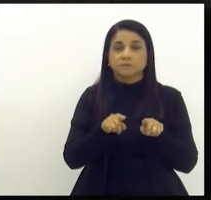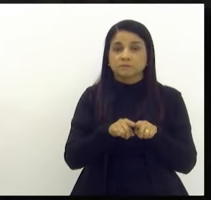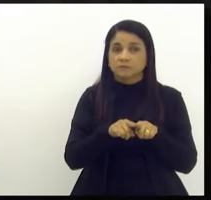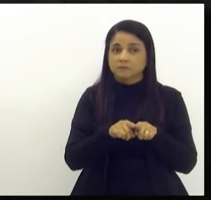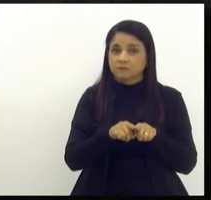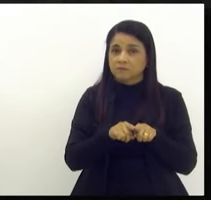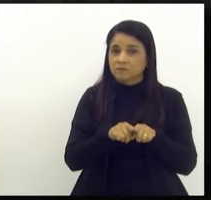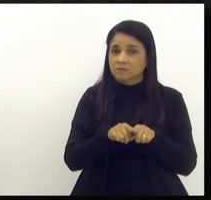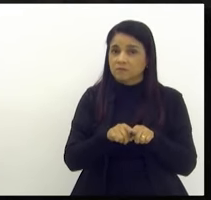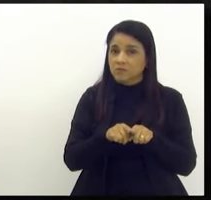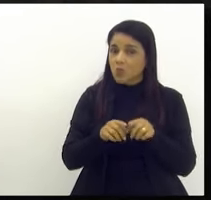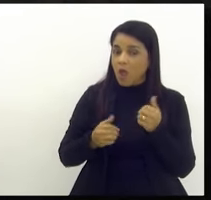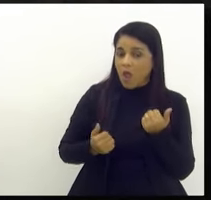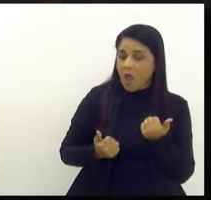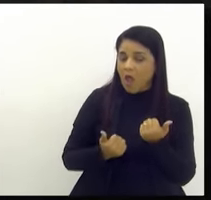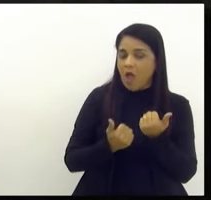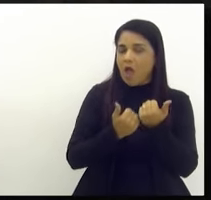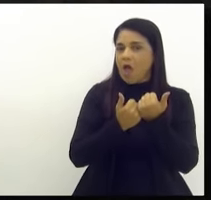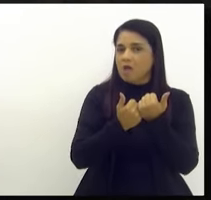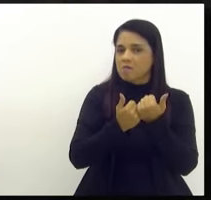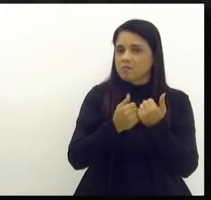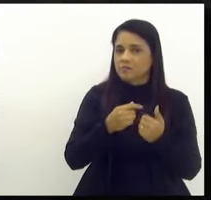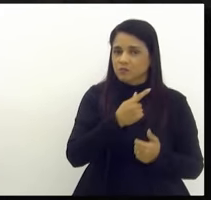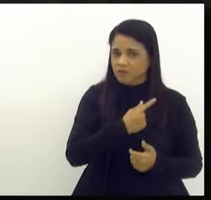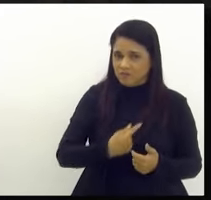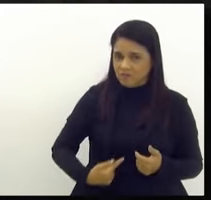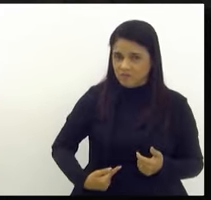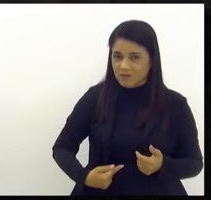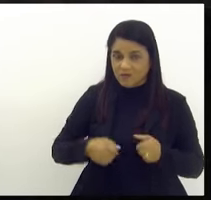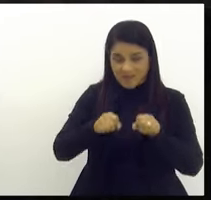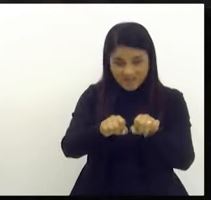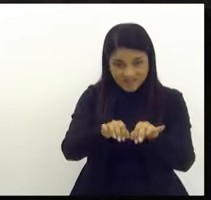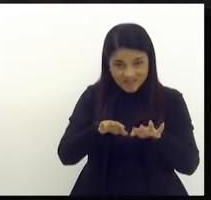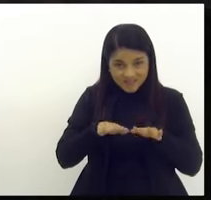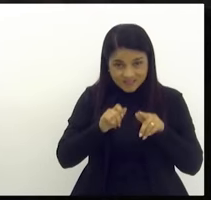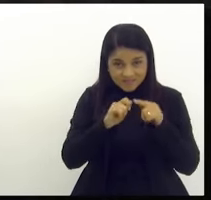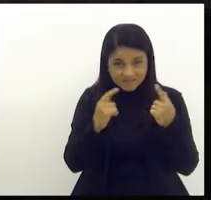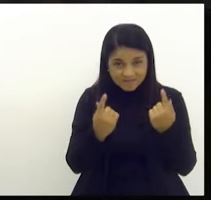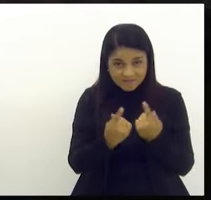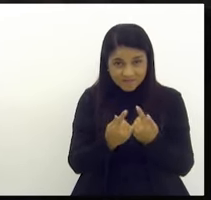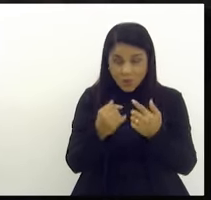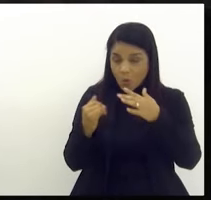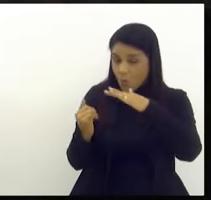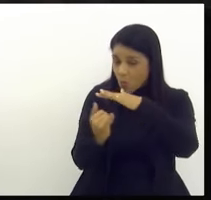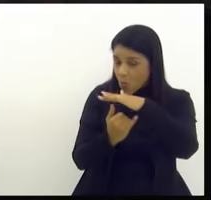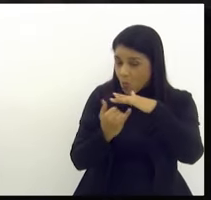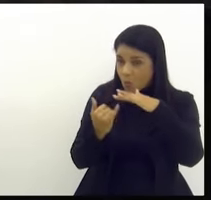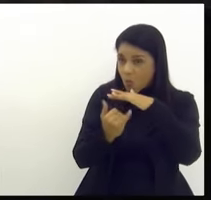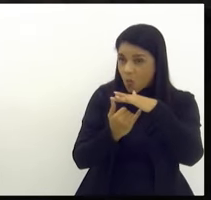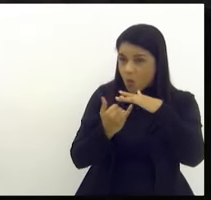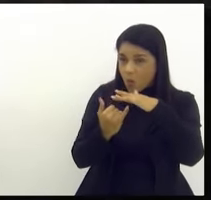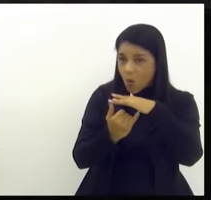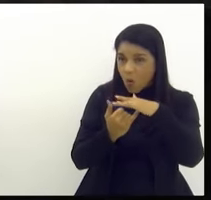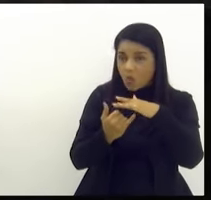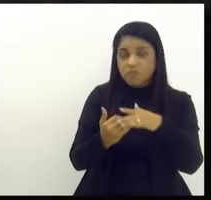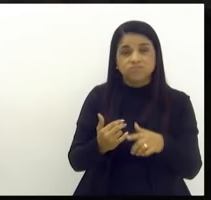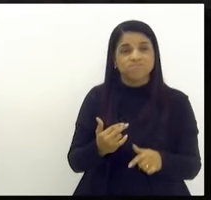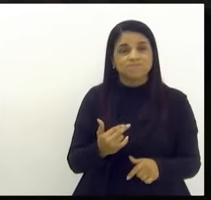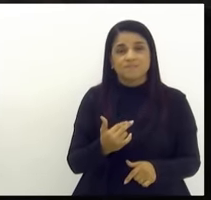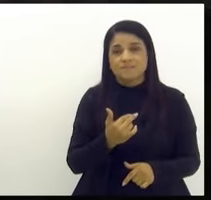ser linha auxiliar do governador a Assembleia Legislativa é um órgão é um órgão que não